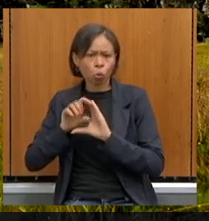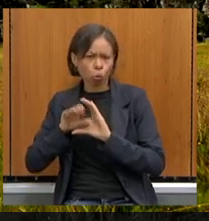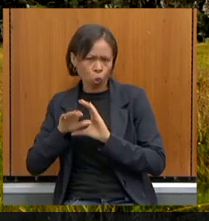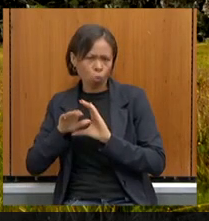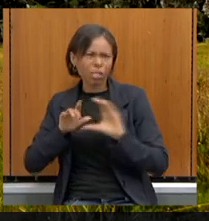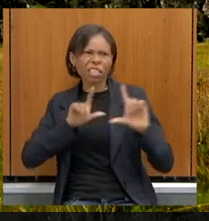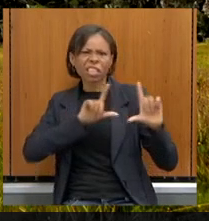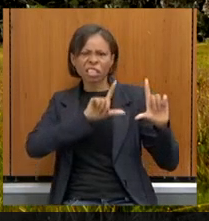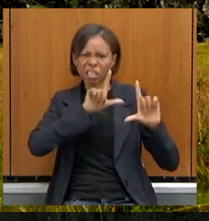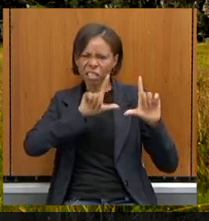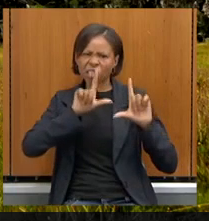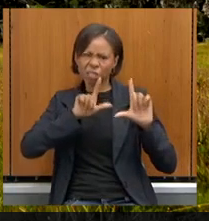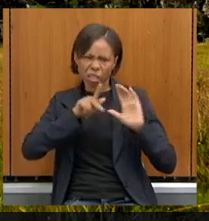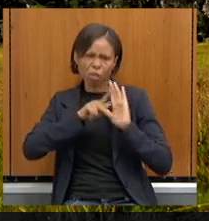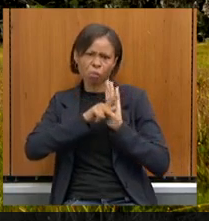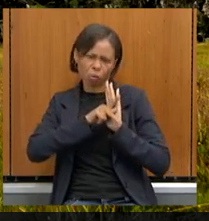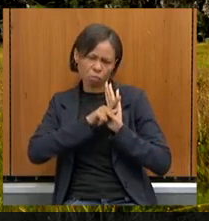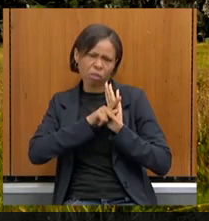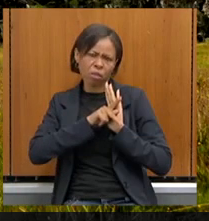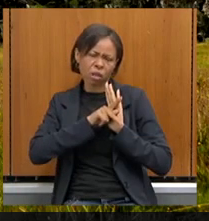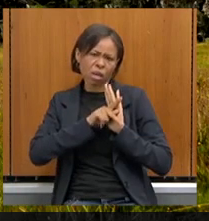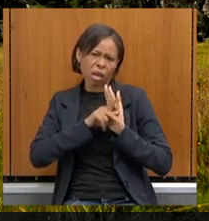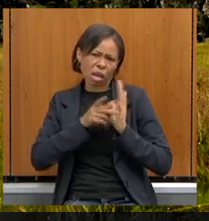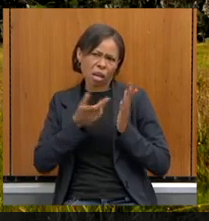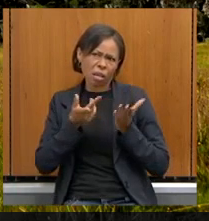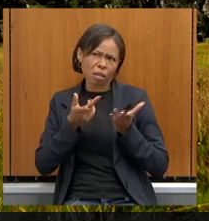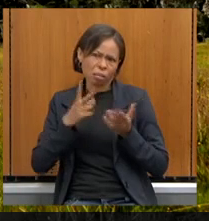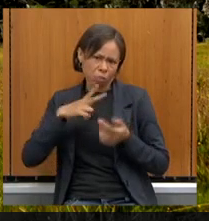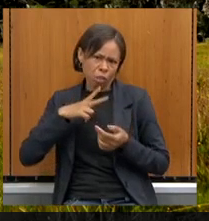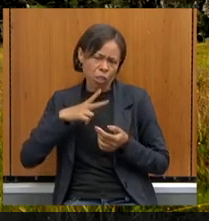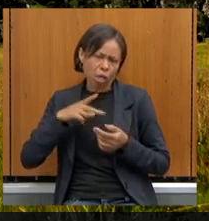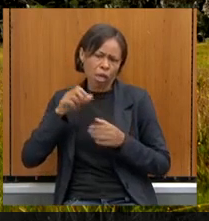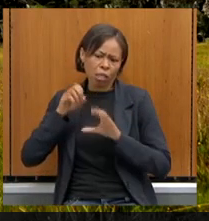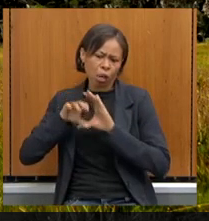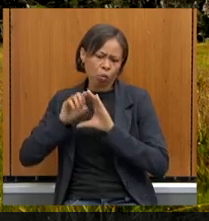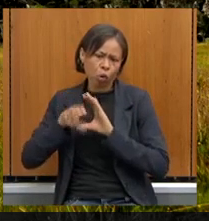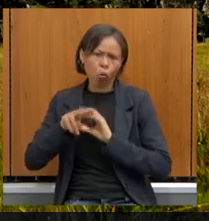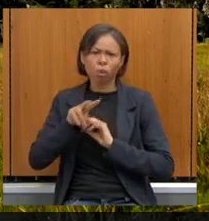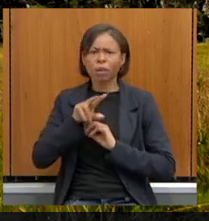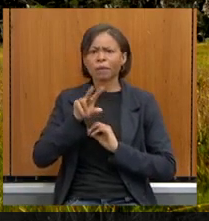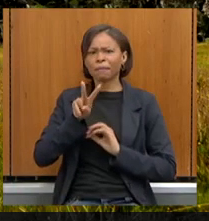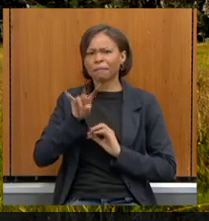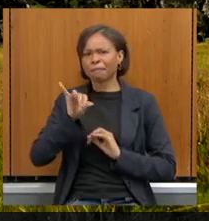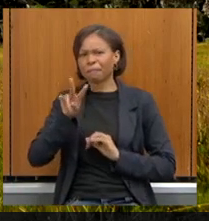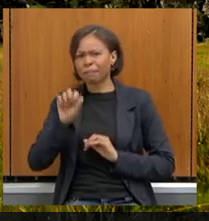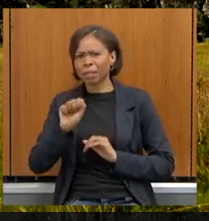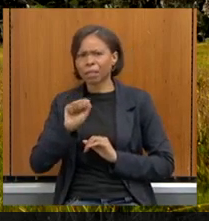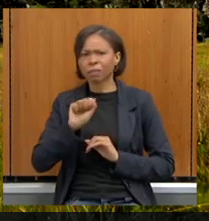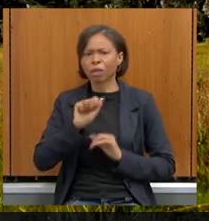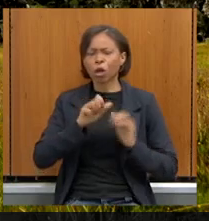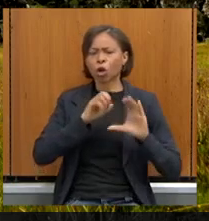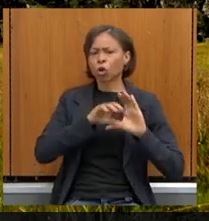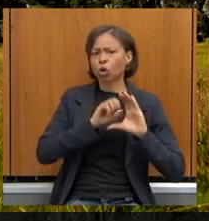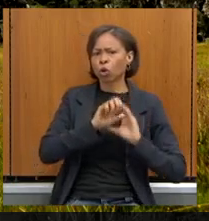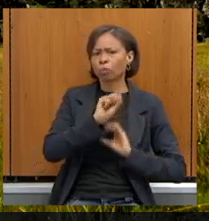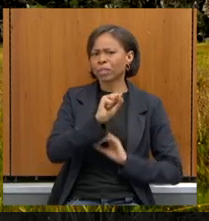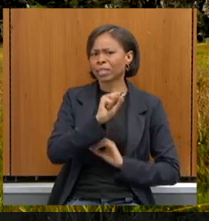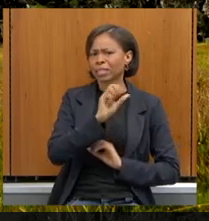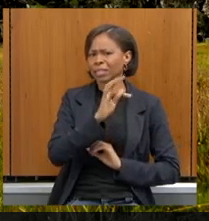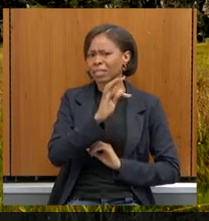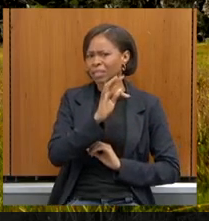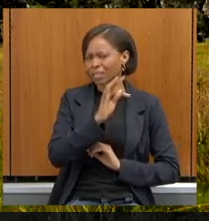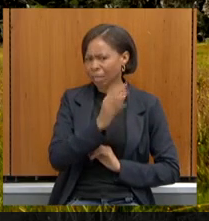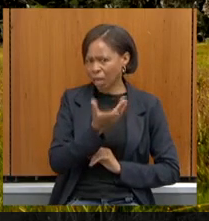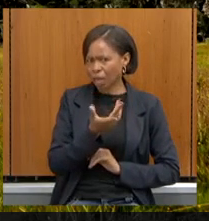fechados da Globo, como o Viva e o Globo Sat, nós colocamos aí um capítulo só de Minas